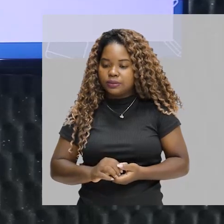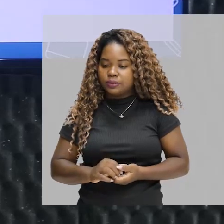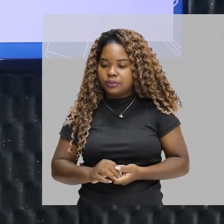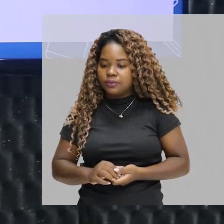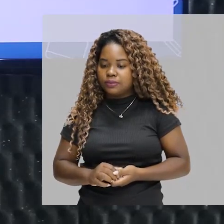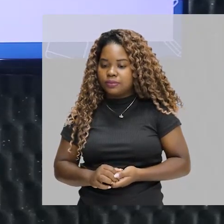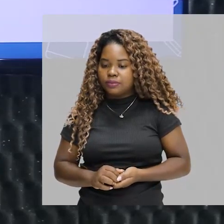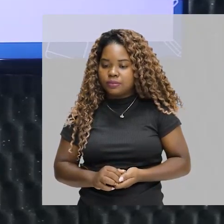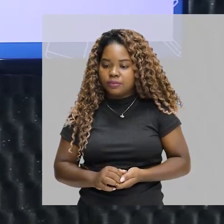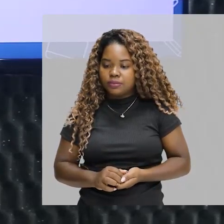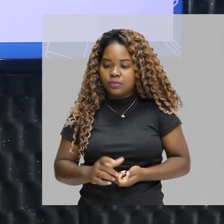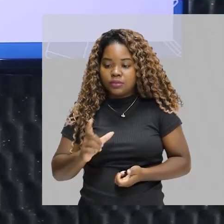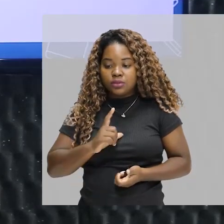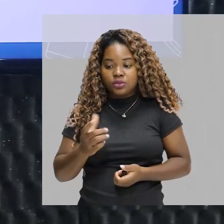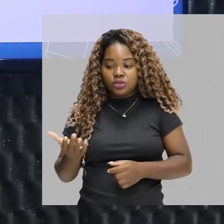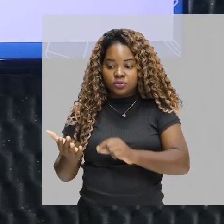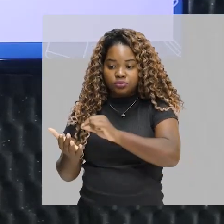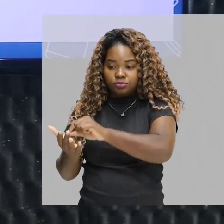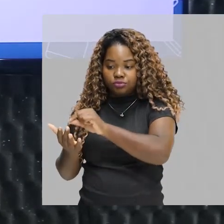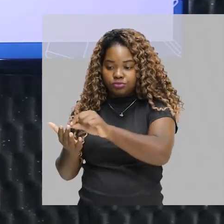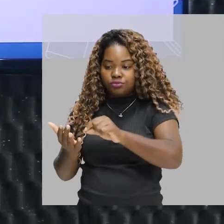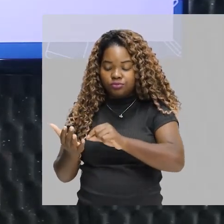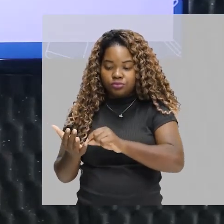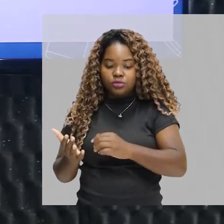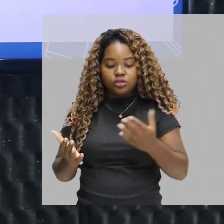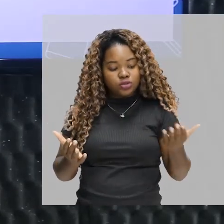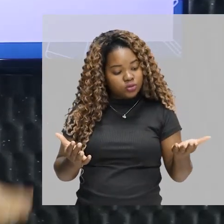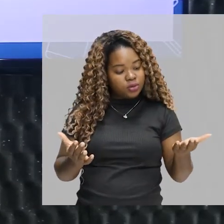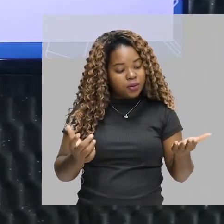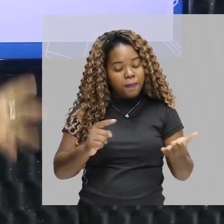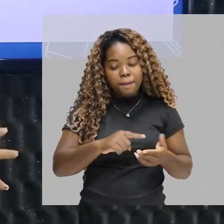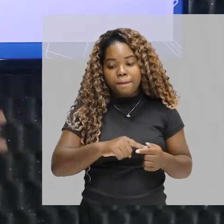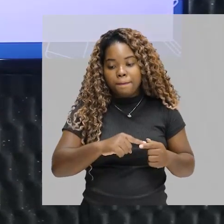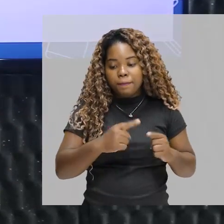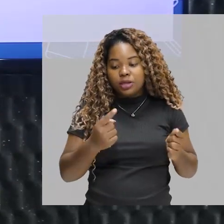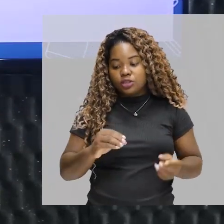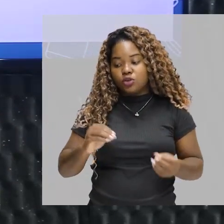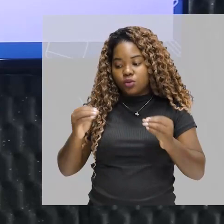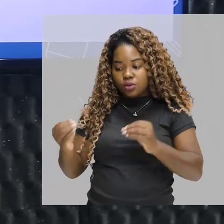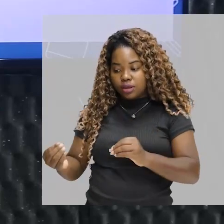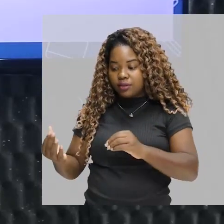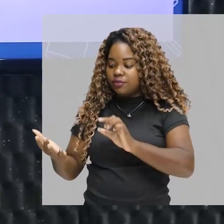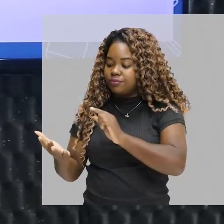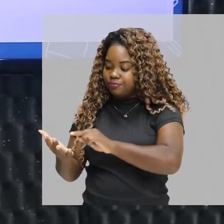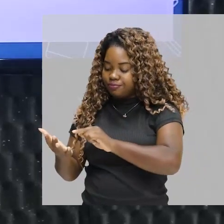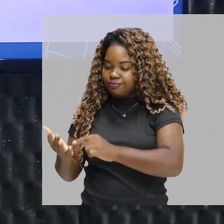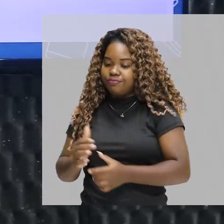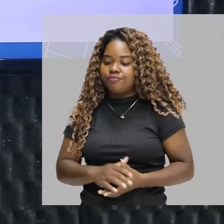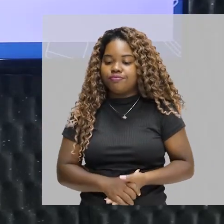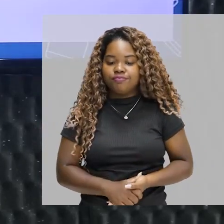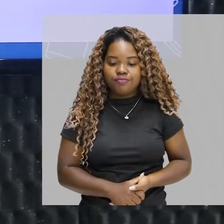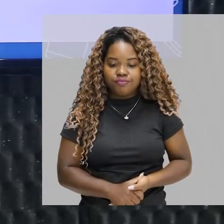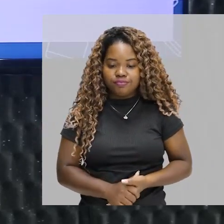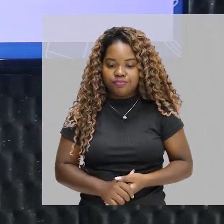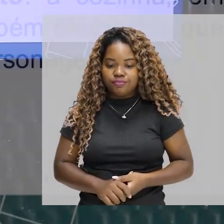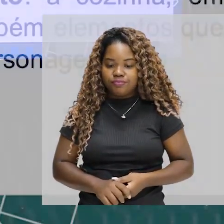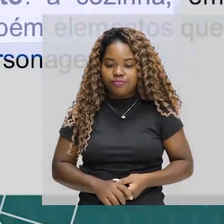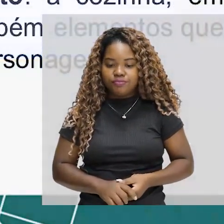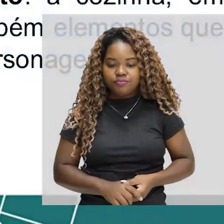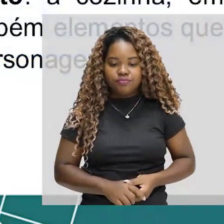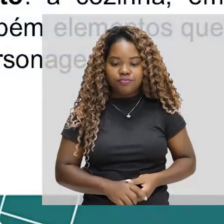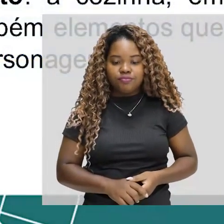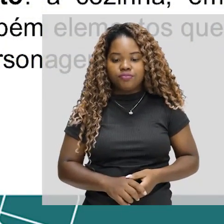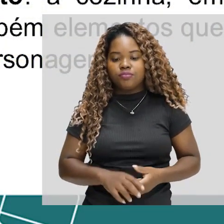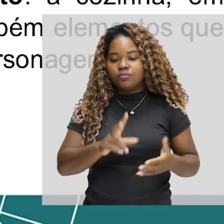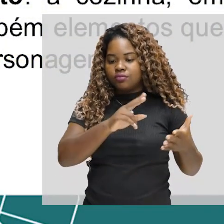essas apenas. Ela tinha semente na mão, tinha nas outras, mas ela só plantava aquelas ali que estavam sendo faladas. Então,